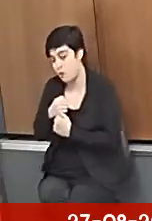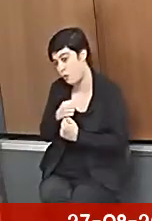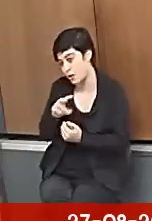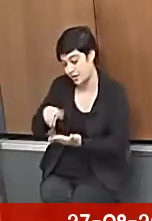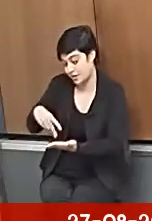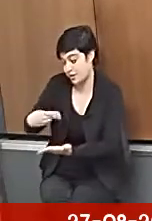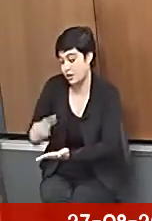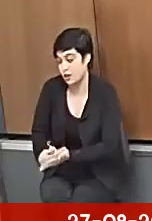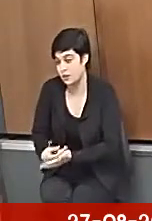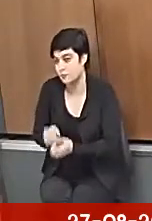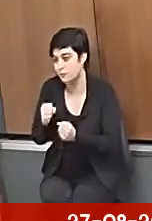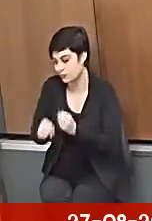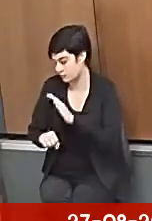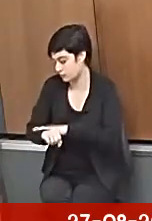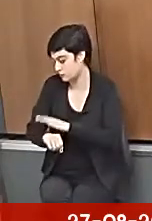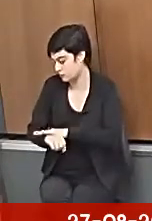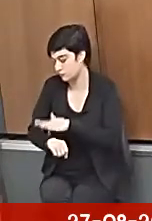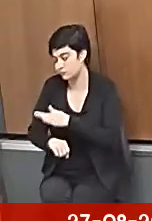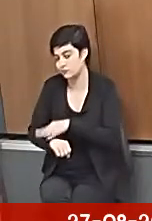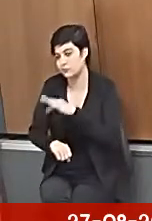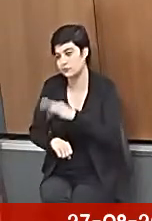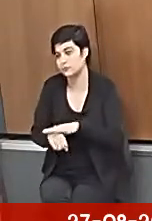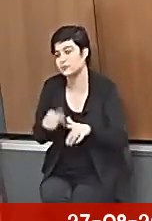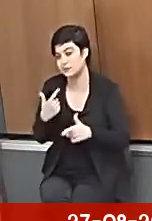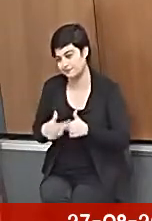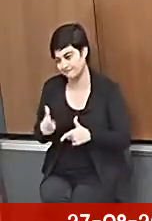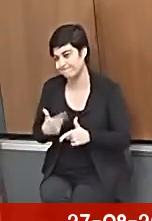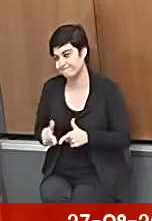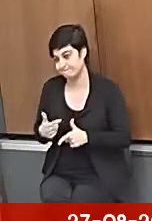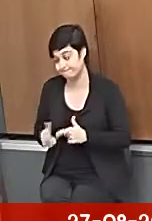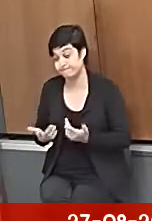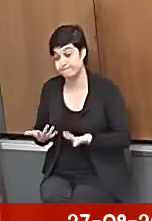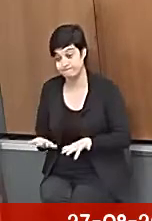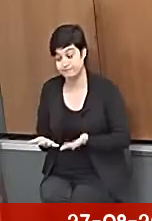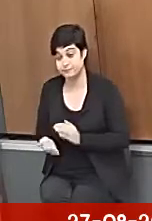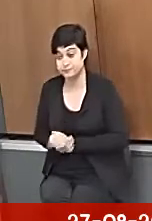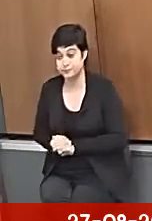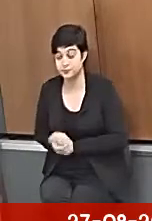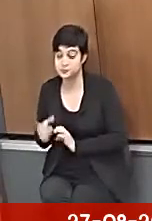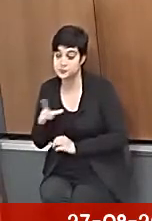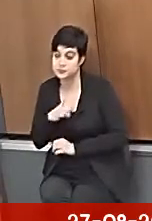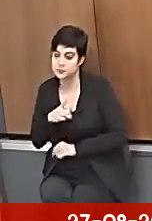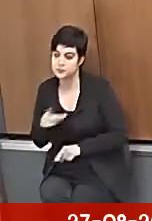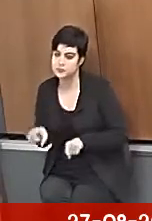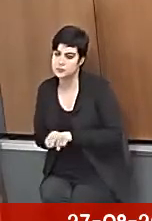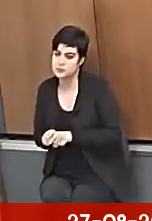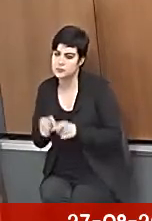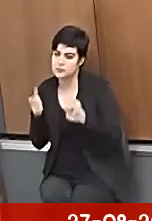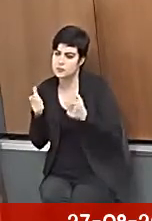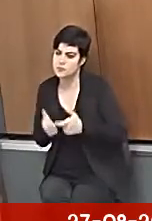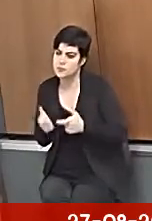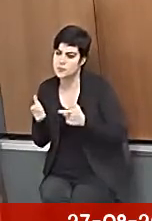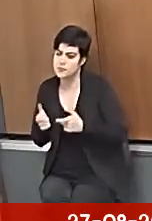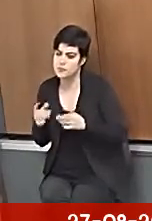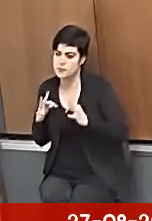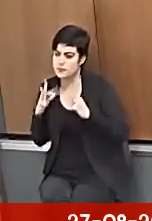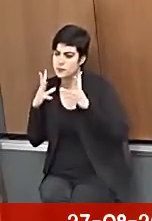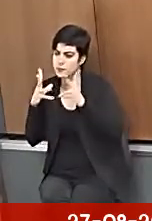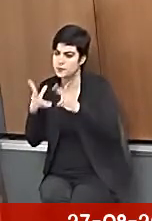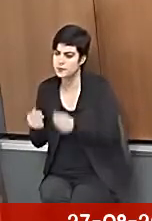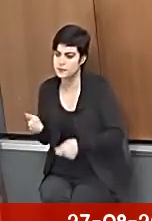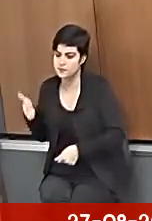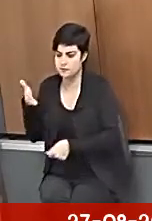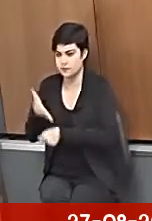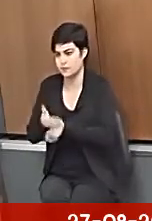prejudicar um membro dele muito mais e que pudesse também ter um local para que todos nós pudéssemos entrar